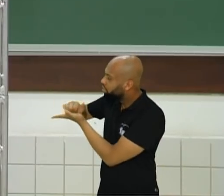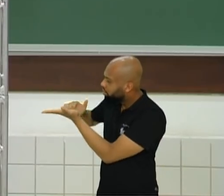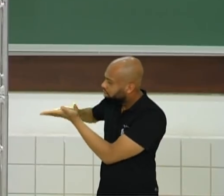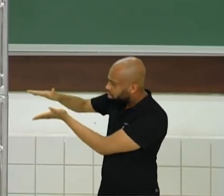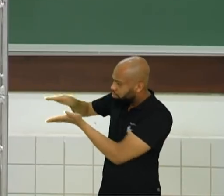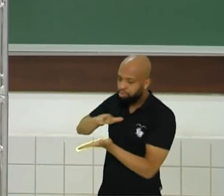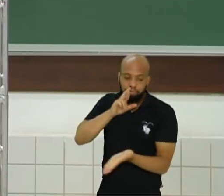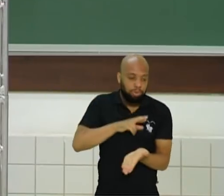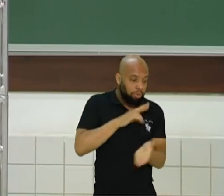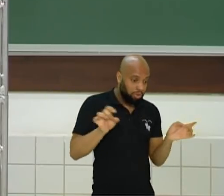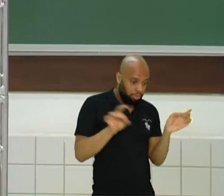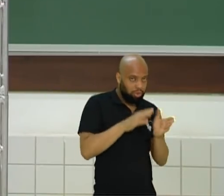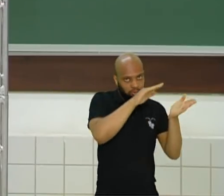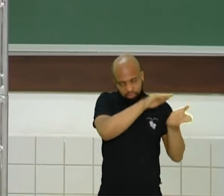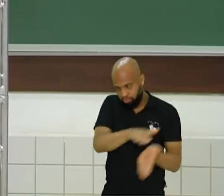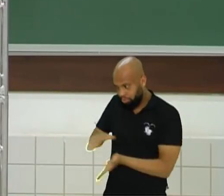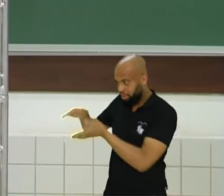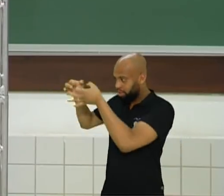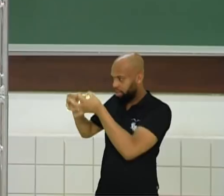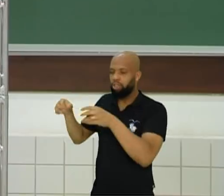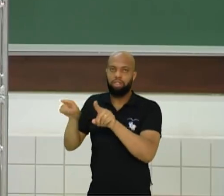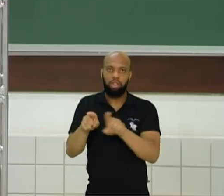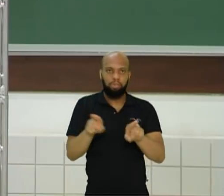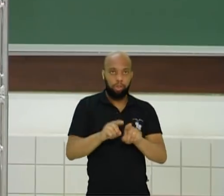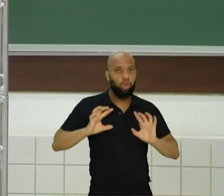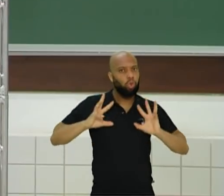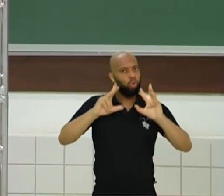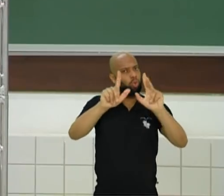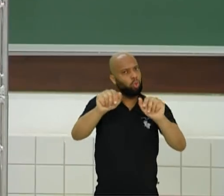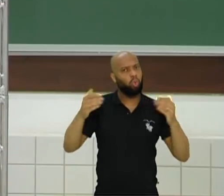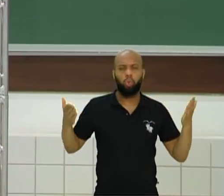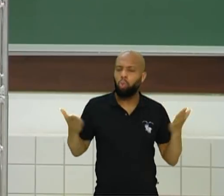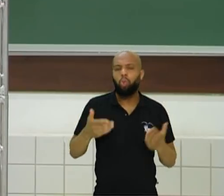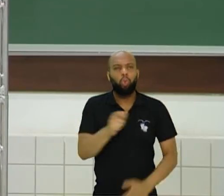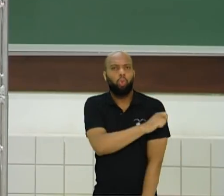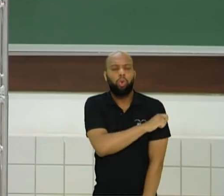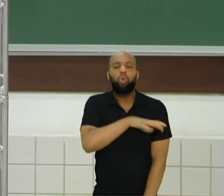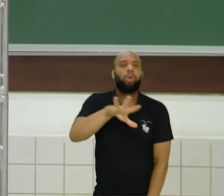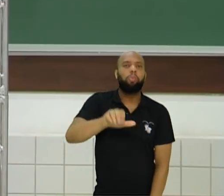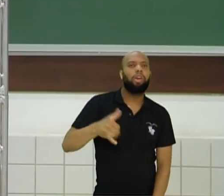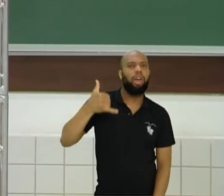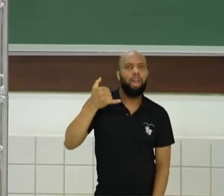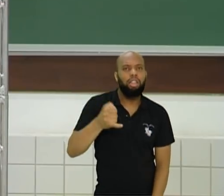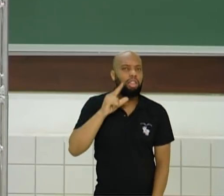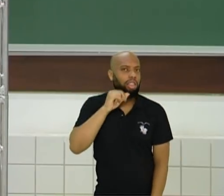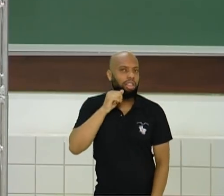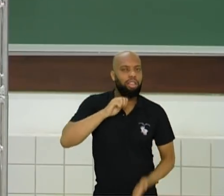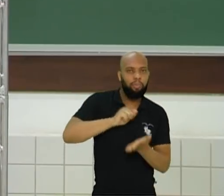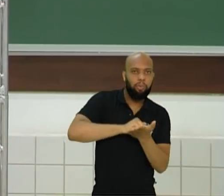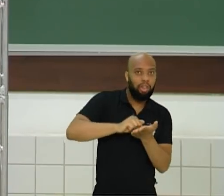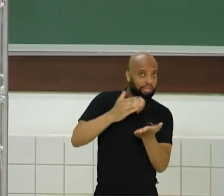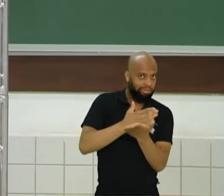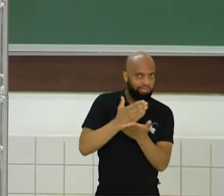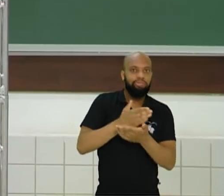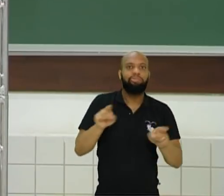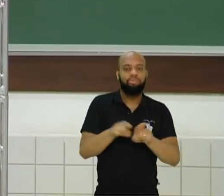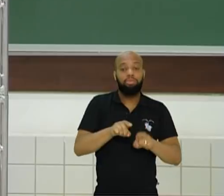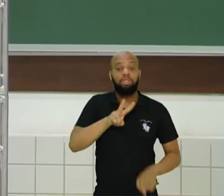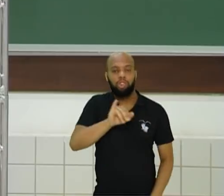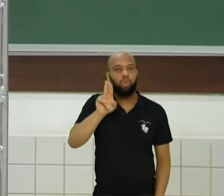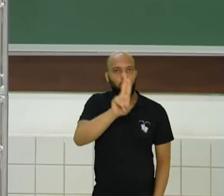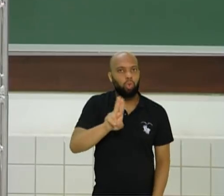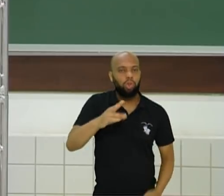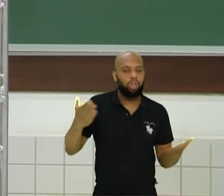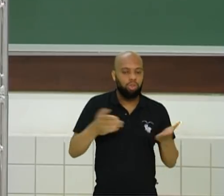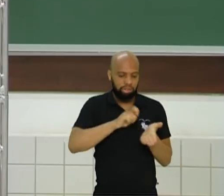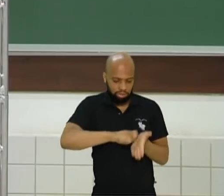sua escola. E para todos os estudantes, tenham em mão o caderno, a caneta, a borracha, né? Que a gente vai utilizar para